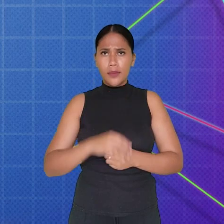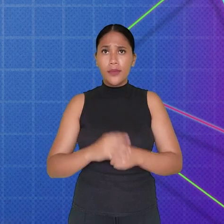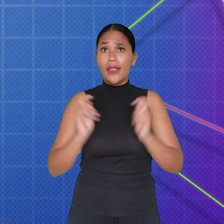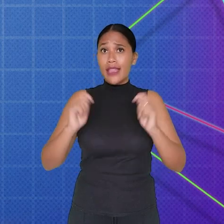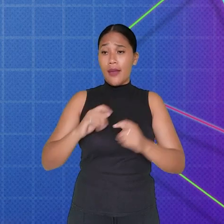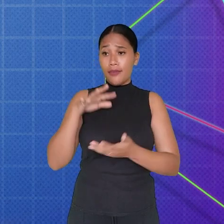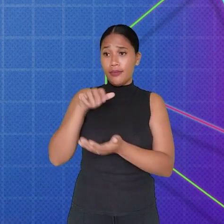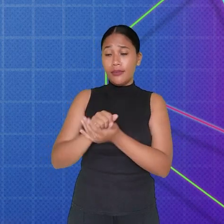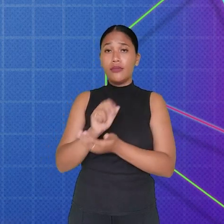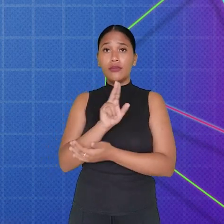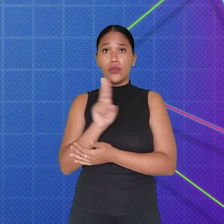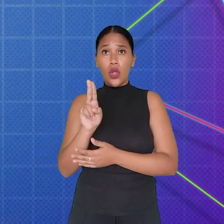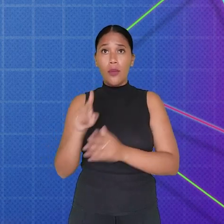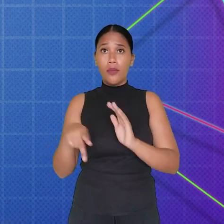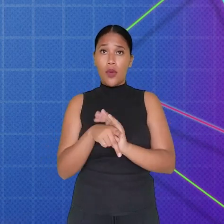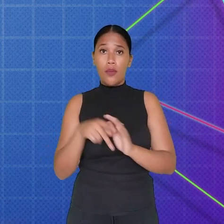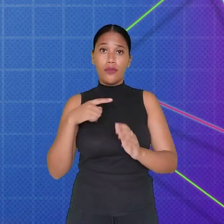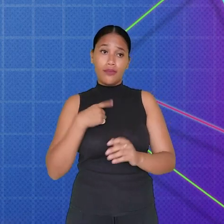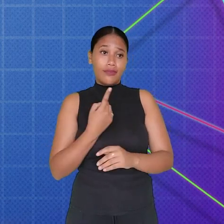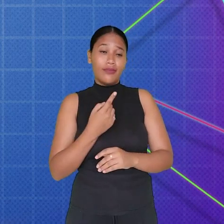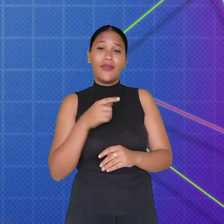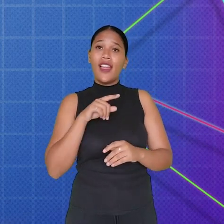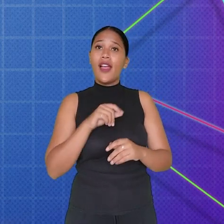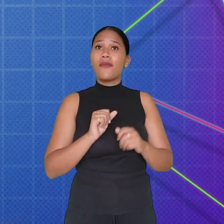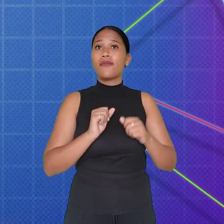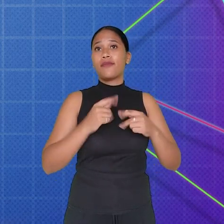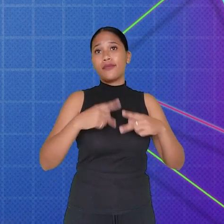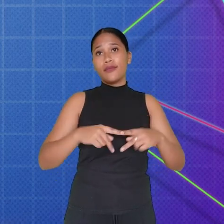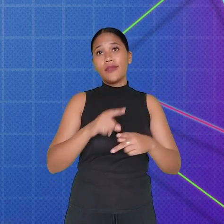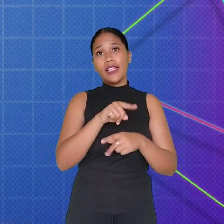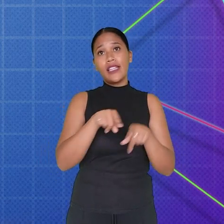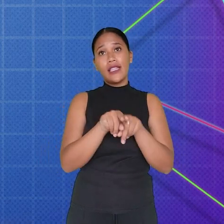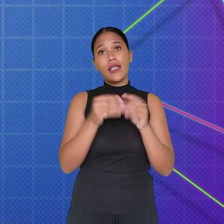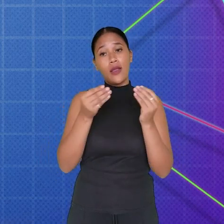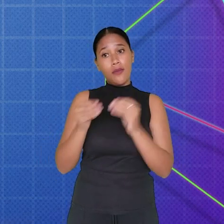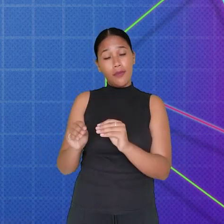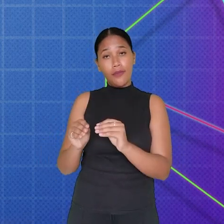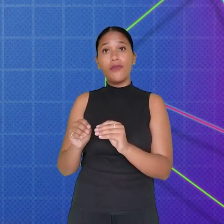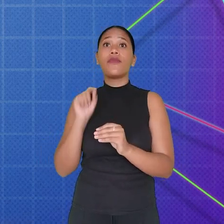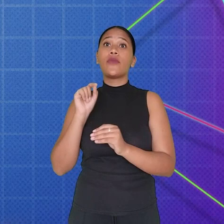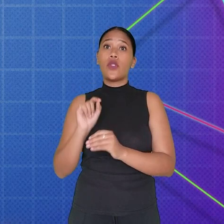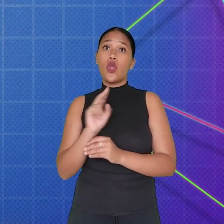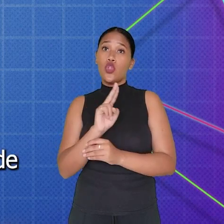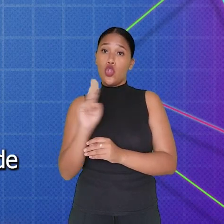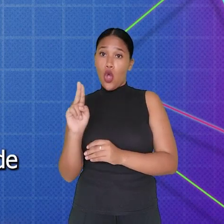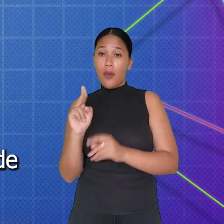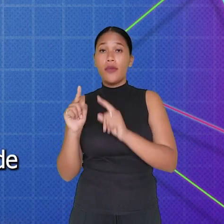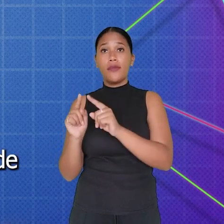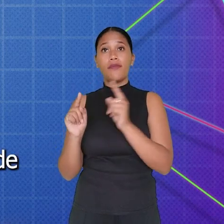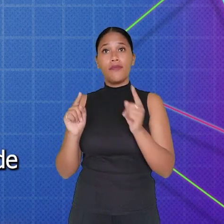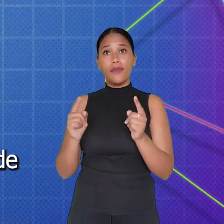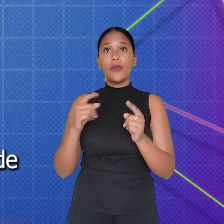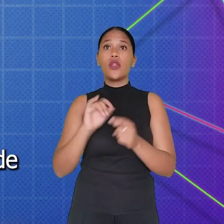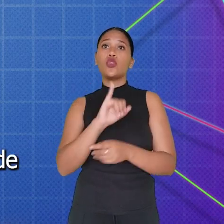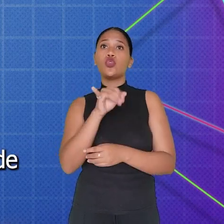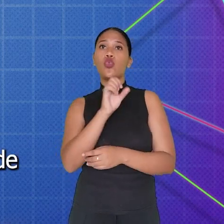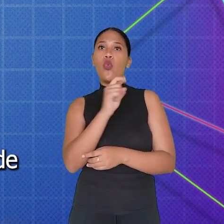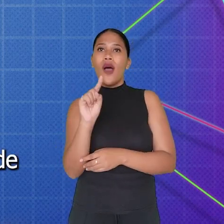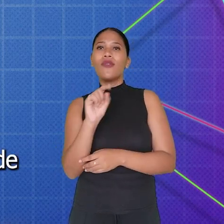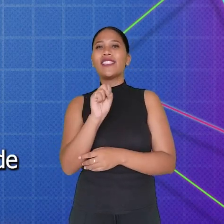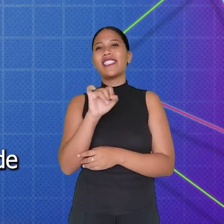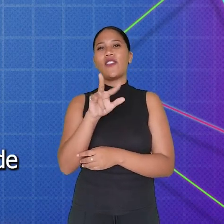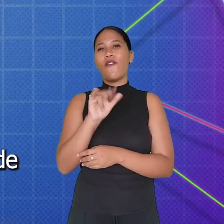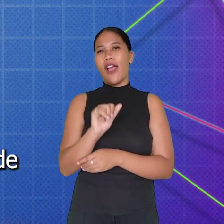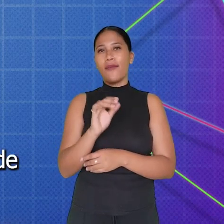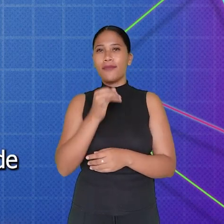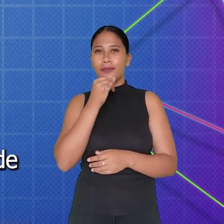Silva. Temos também a variável int, que é utilizada para armazenar números inteiros. Por exemplo, podemos armazenar a